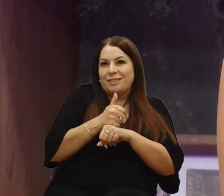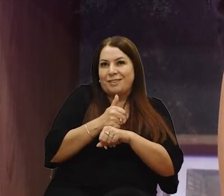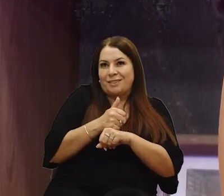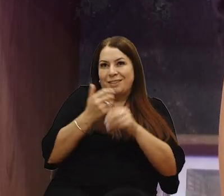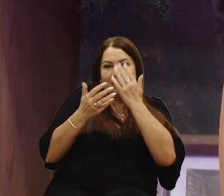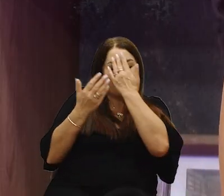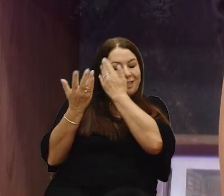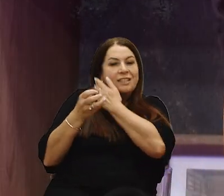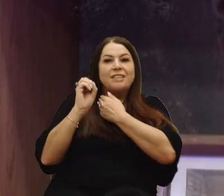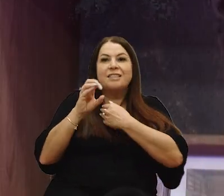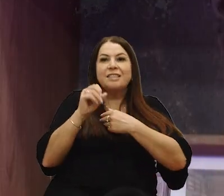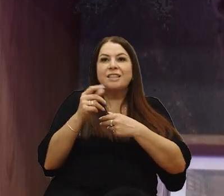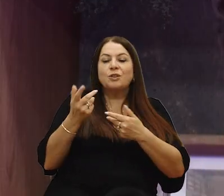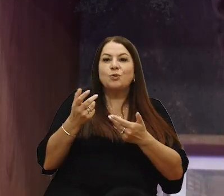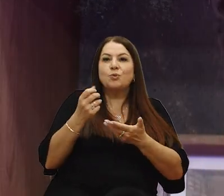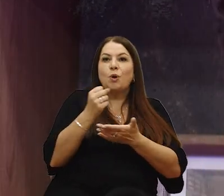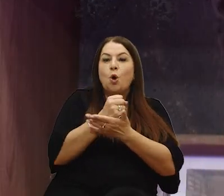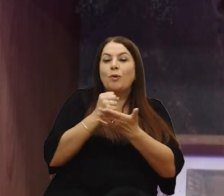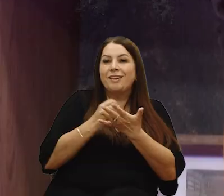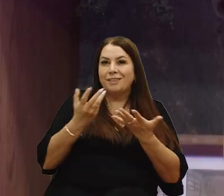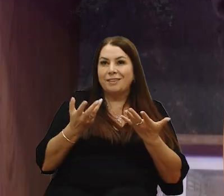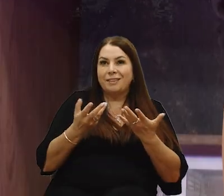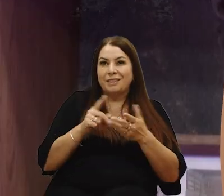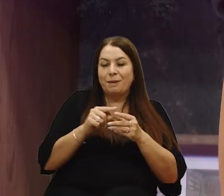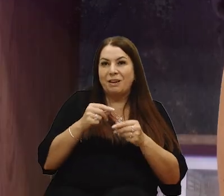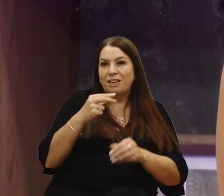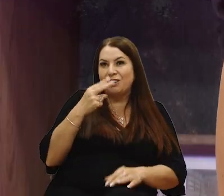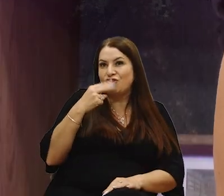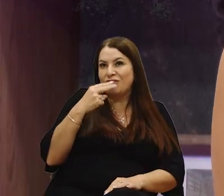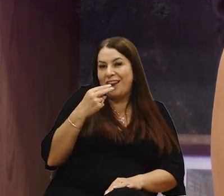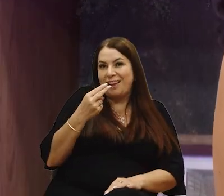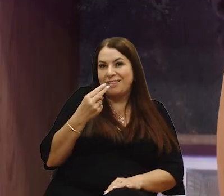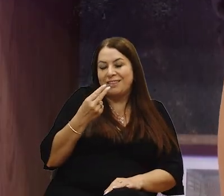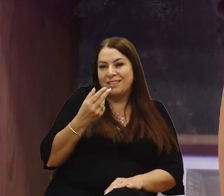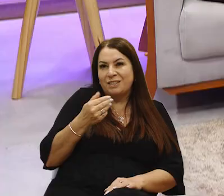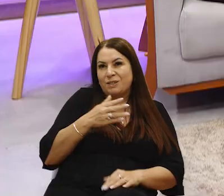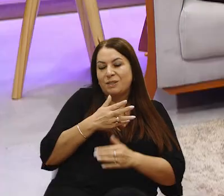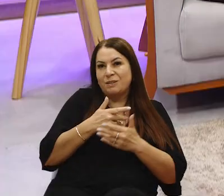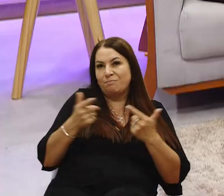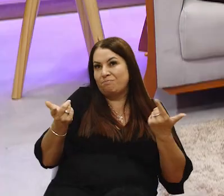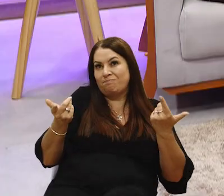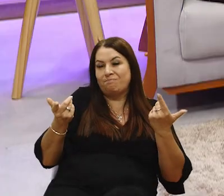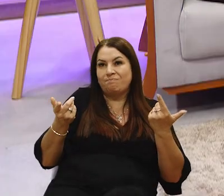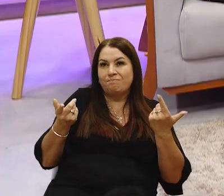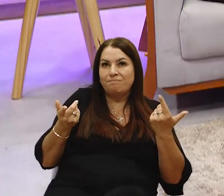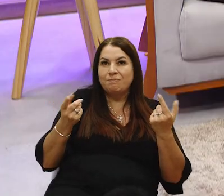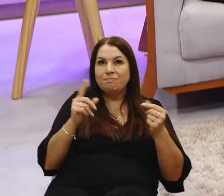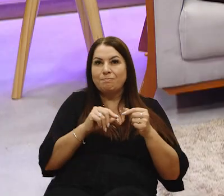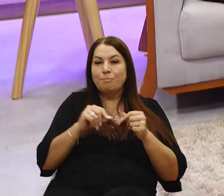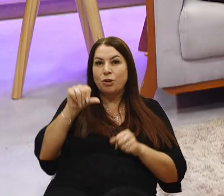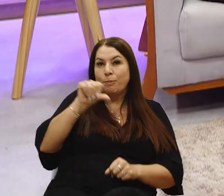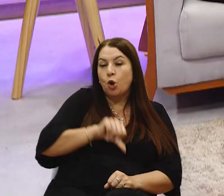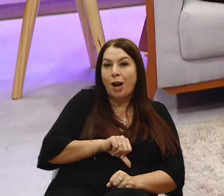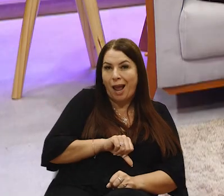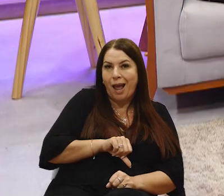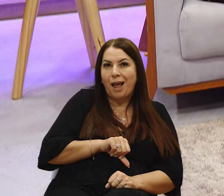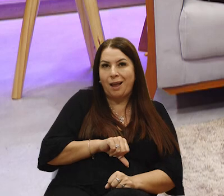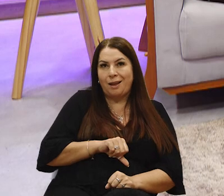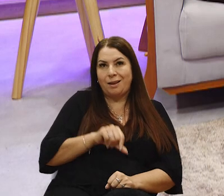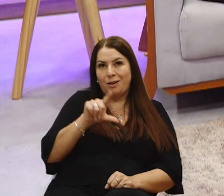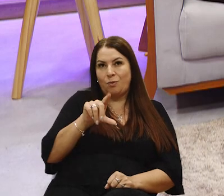que não são profissionais ensinando a como tratar, né? Então a gente acaba entrando em dietas, né, muito restritivas, que isso pode